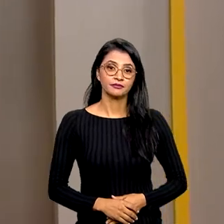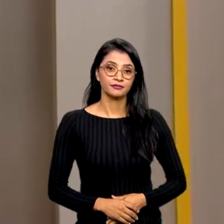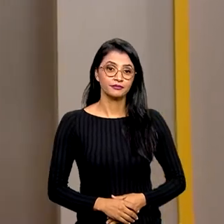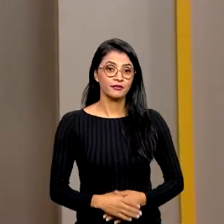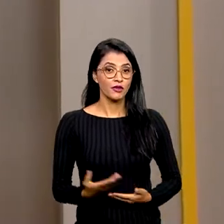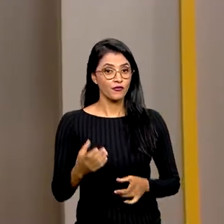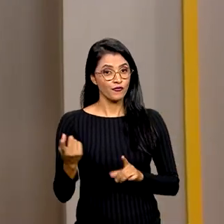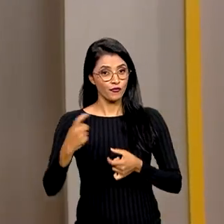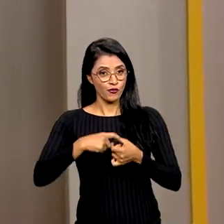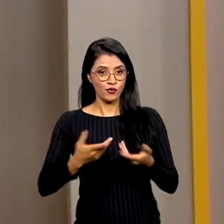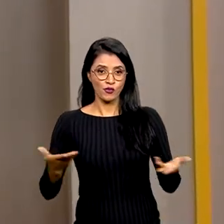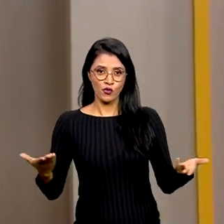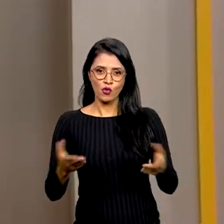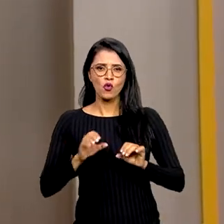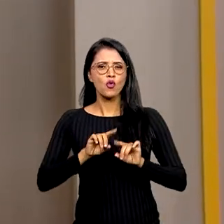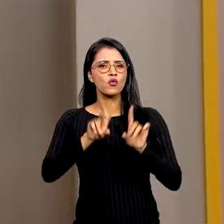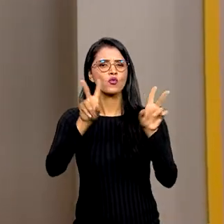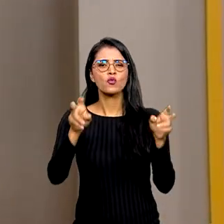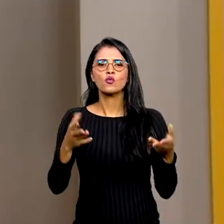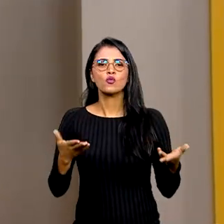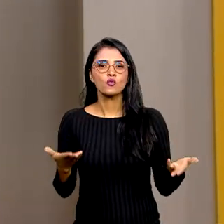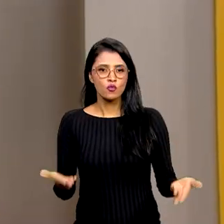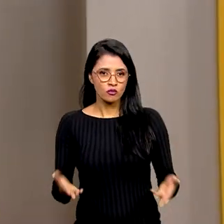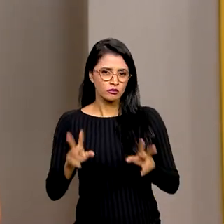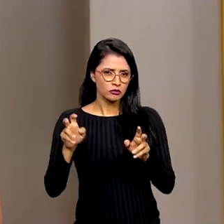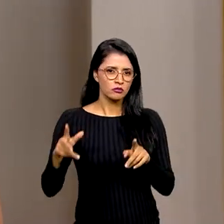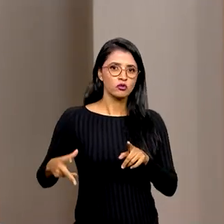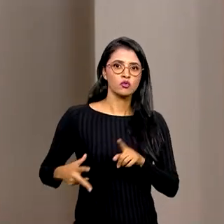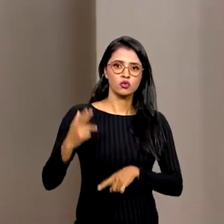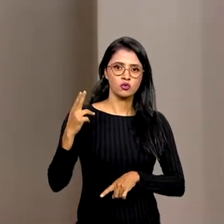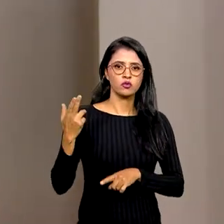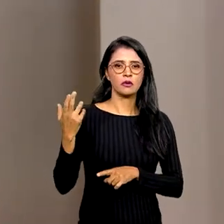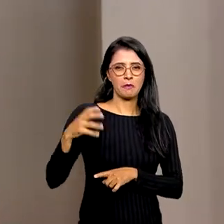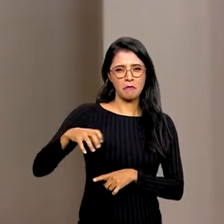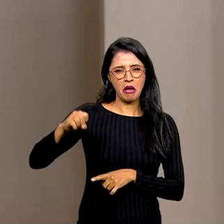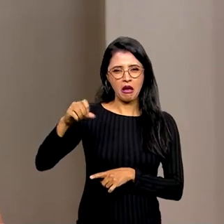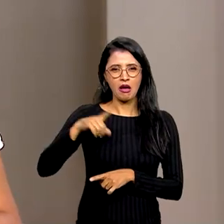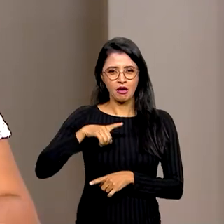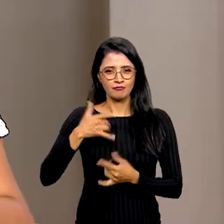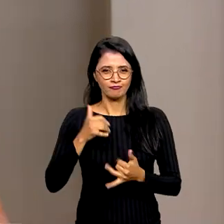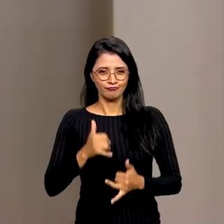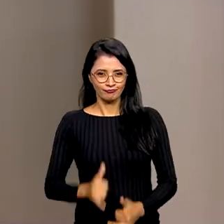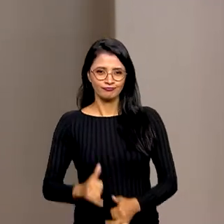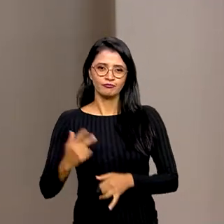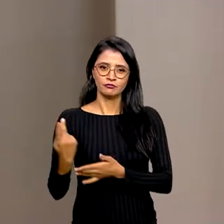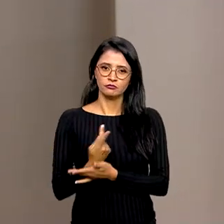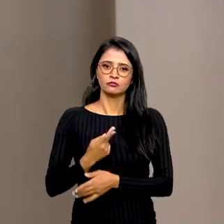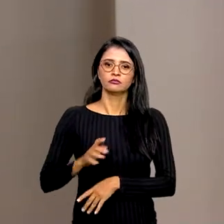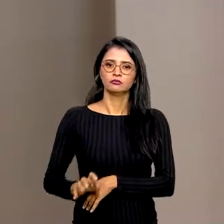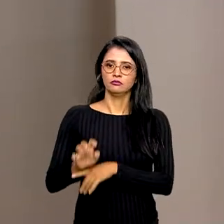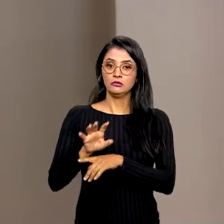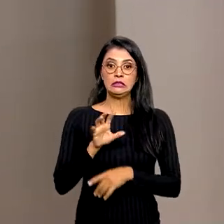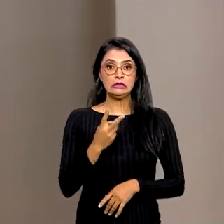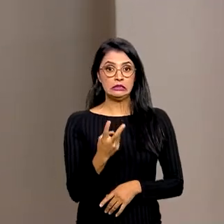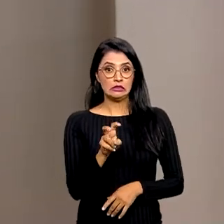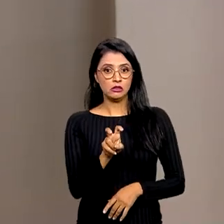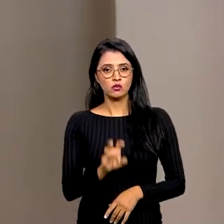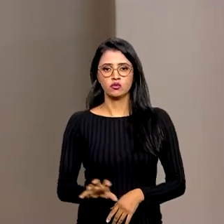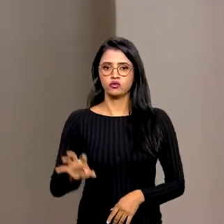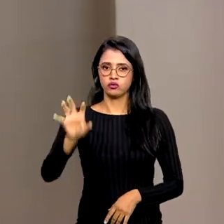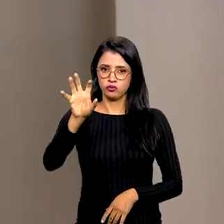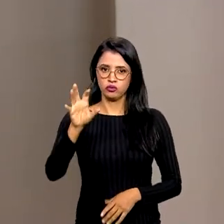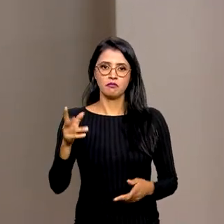já estamos de volta e a gente fala agora sobre aquela interrupção de energia que afetou o status nas cinco regiões do país esse mês